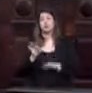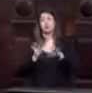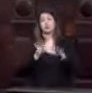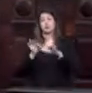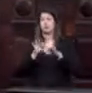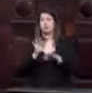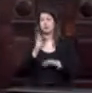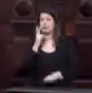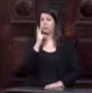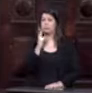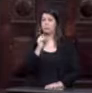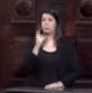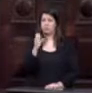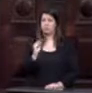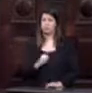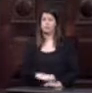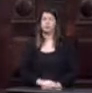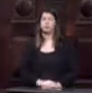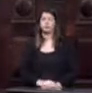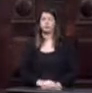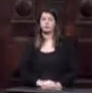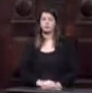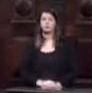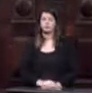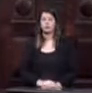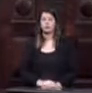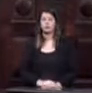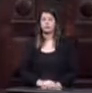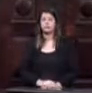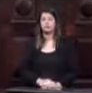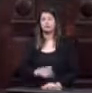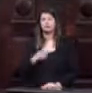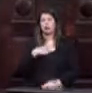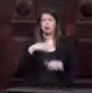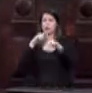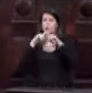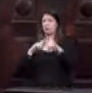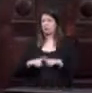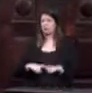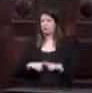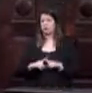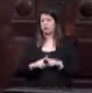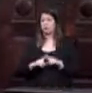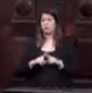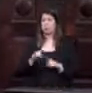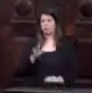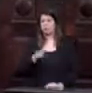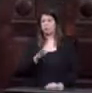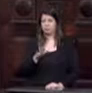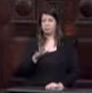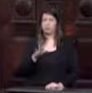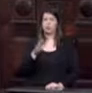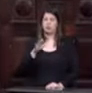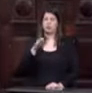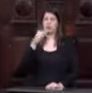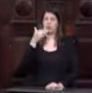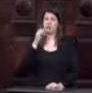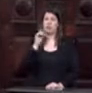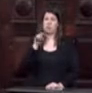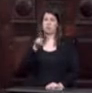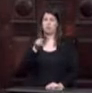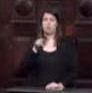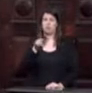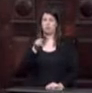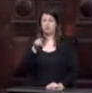projetada de 18, o que daria um multiplicador em torno de 10